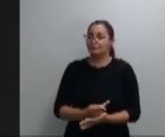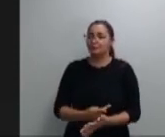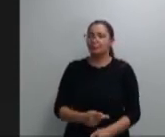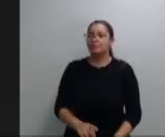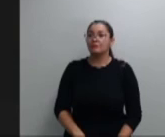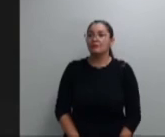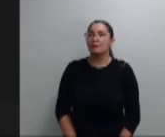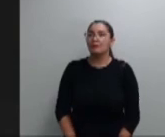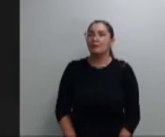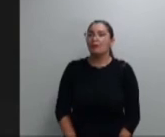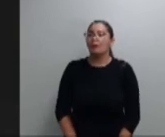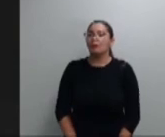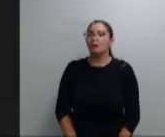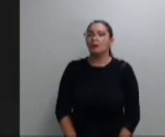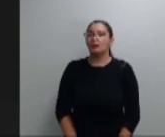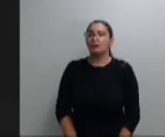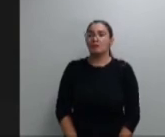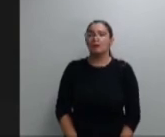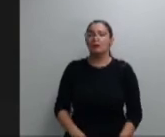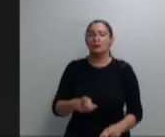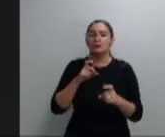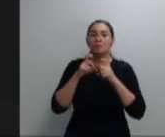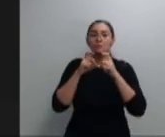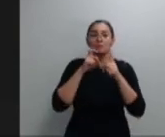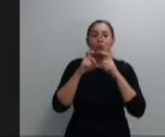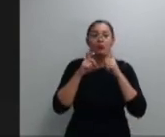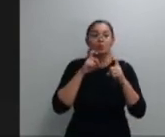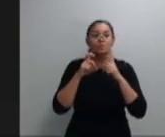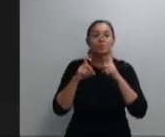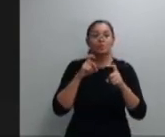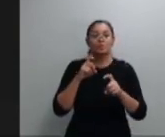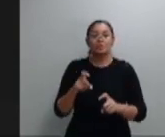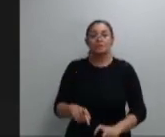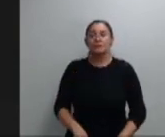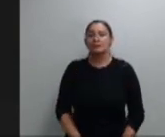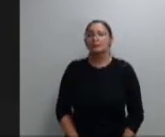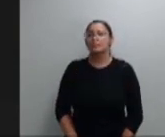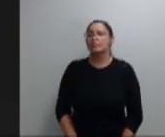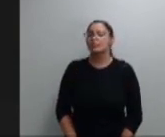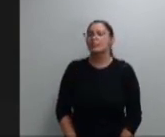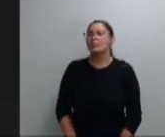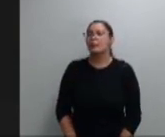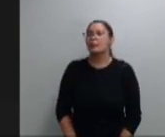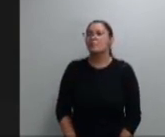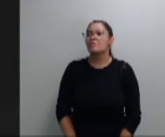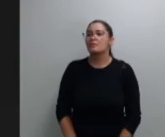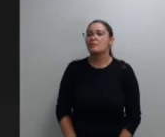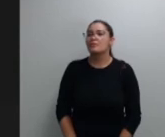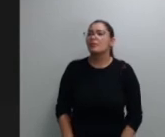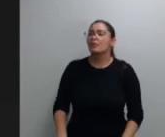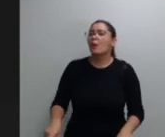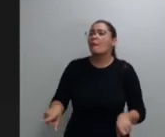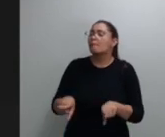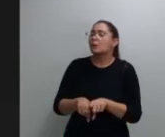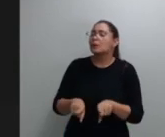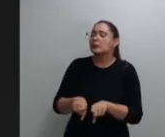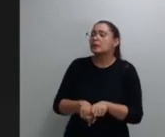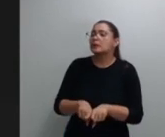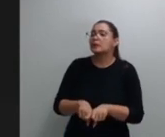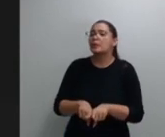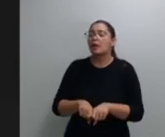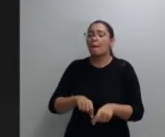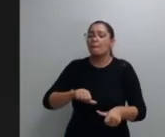sancionadora seja administrativa ou seja mesmo criminal porque existe também a mudança jurisprudencial